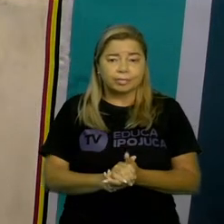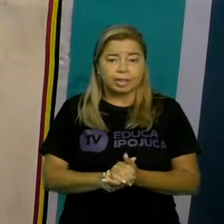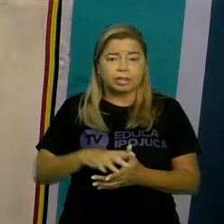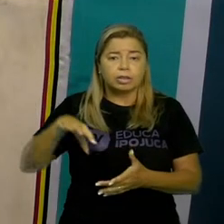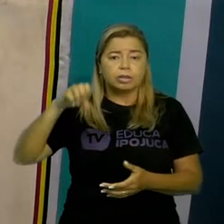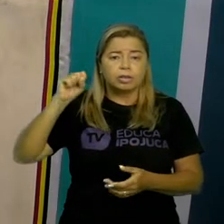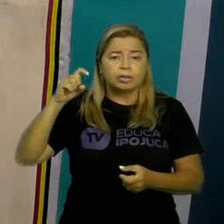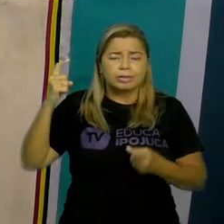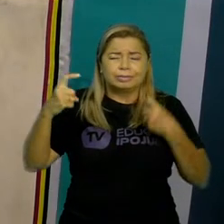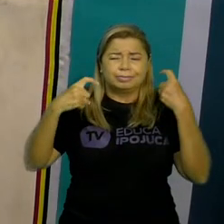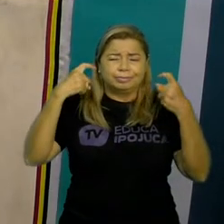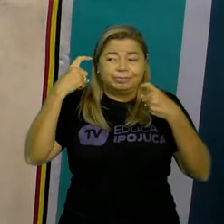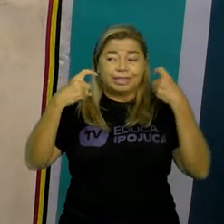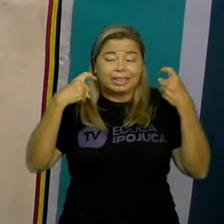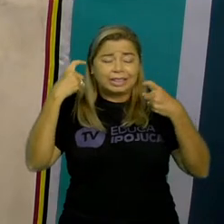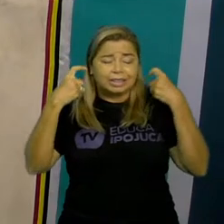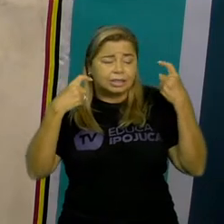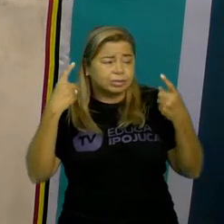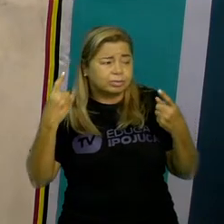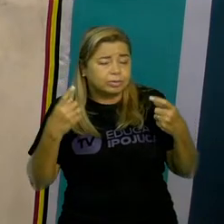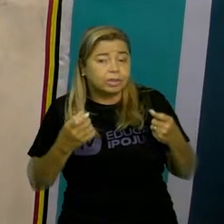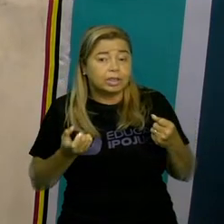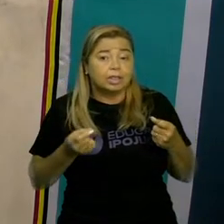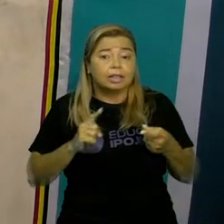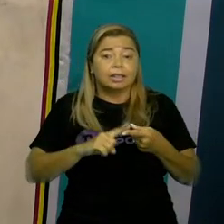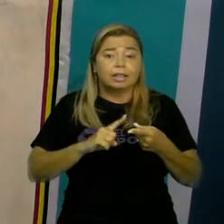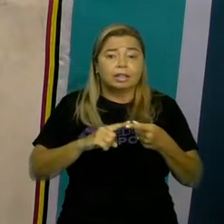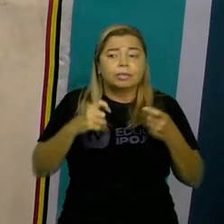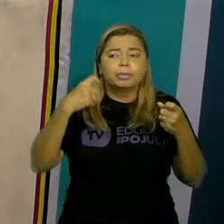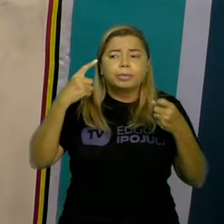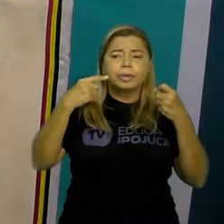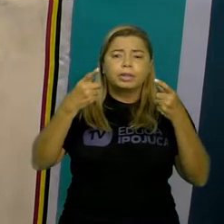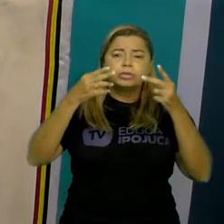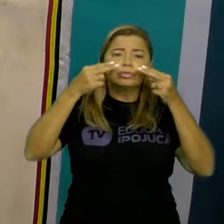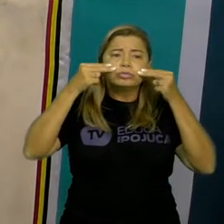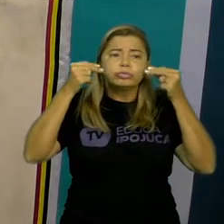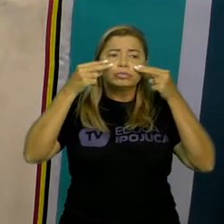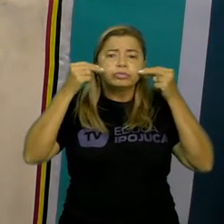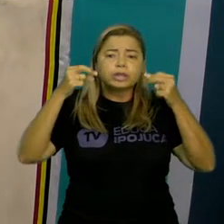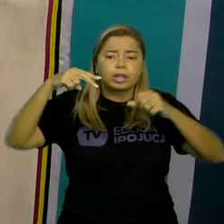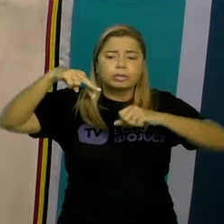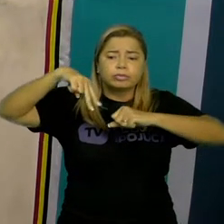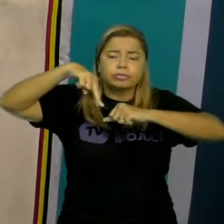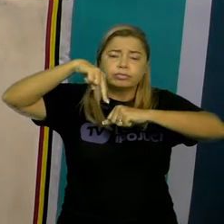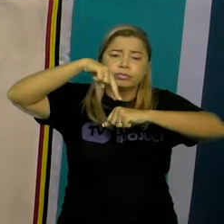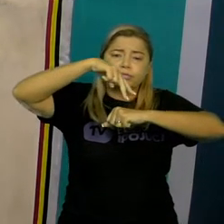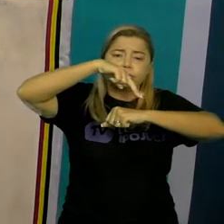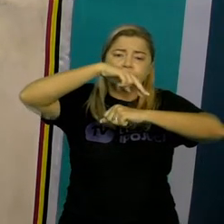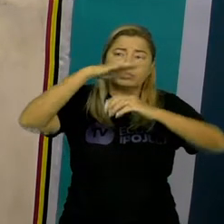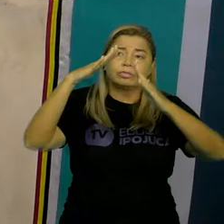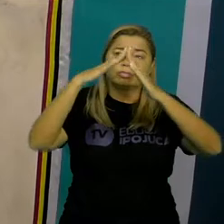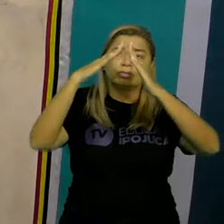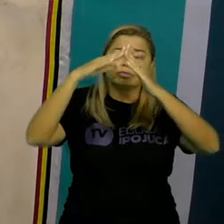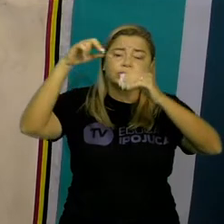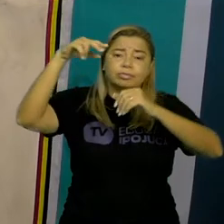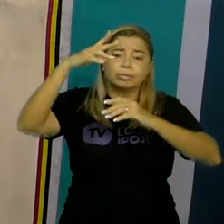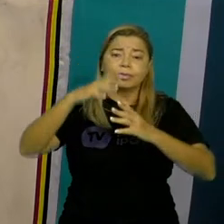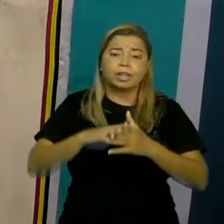o barulho dos gatinhos andando em cima da telha. A gente ouve o latido